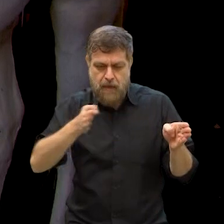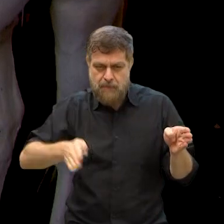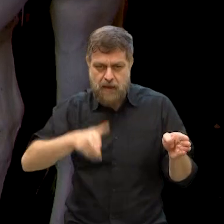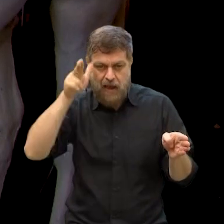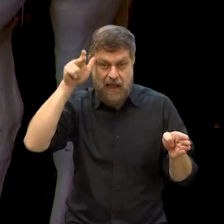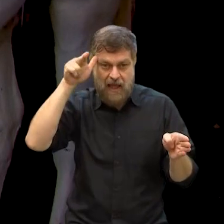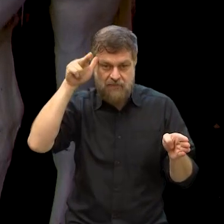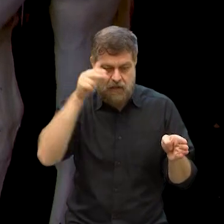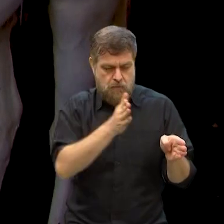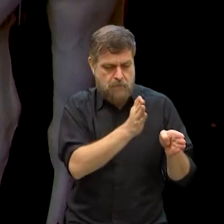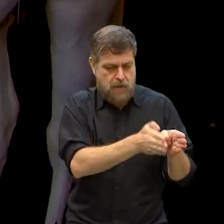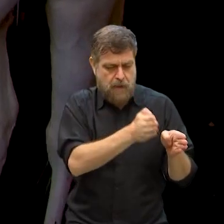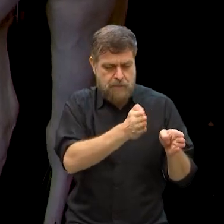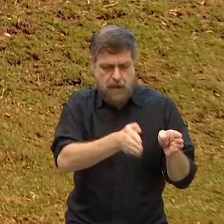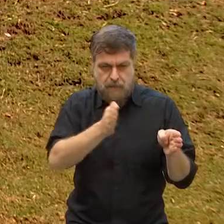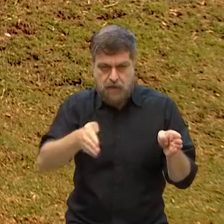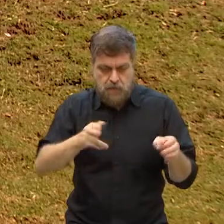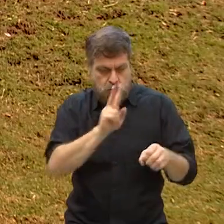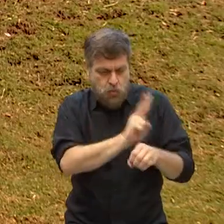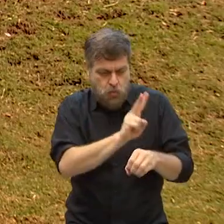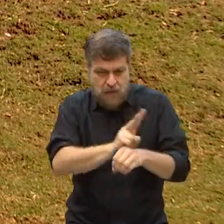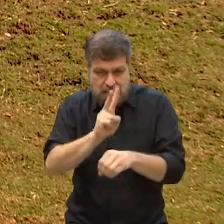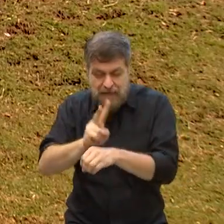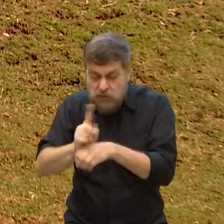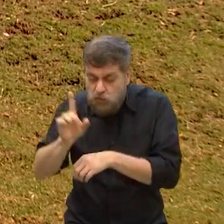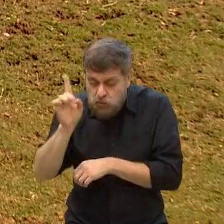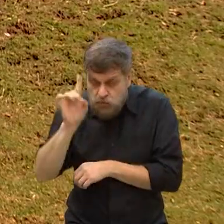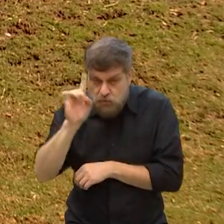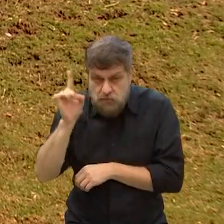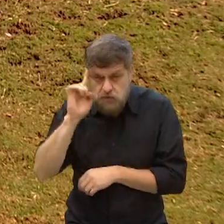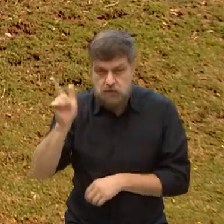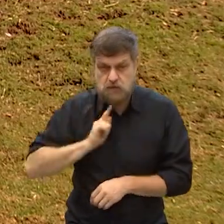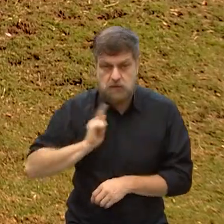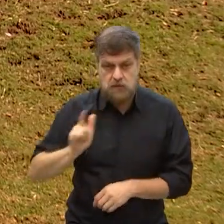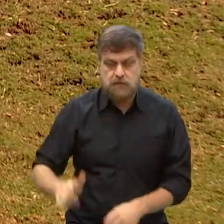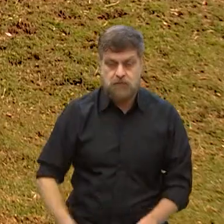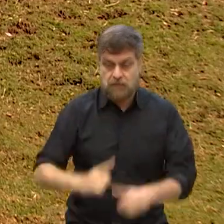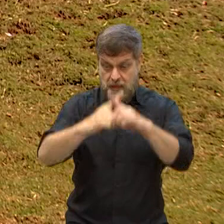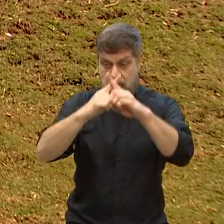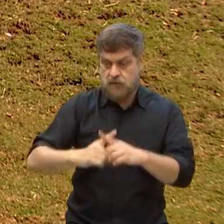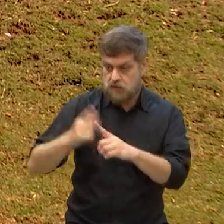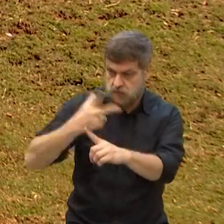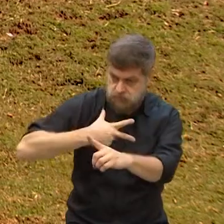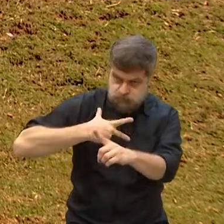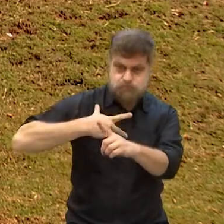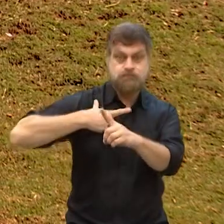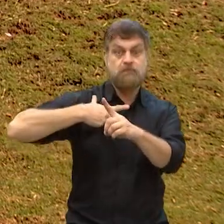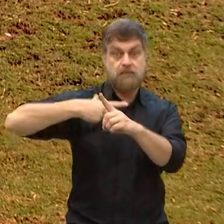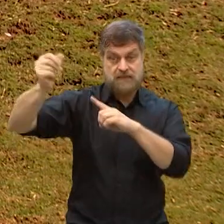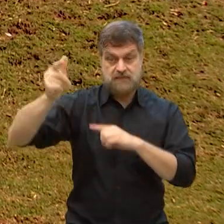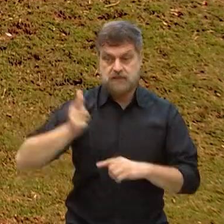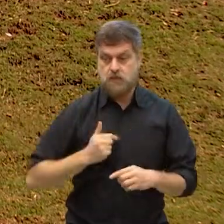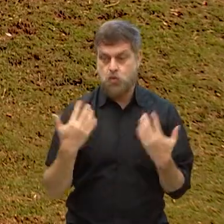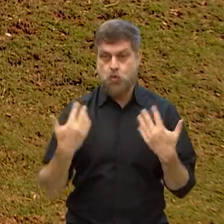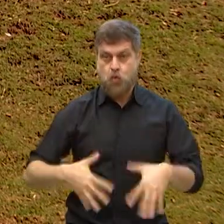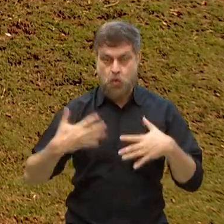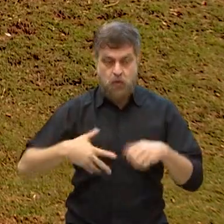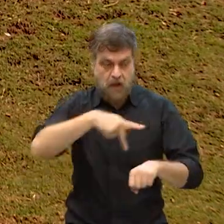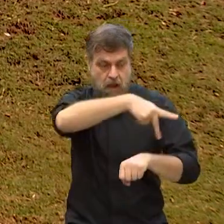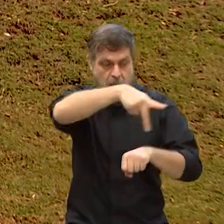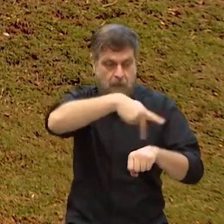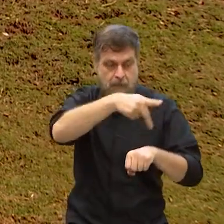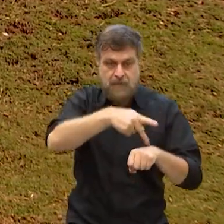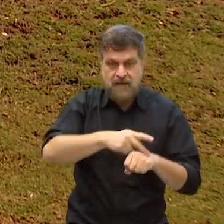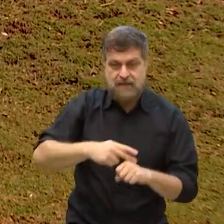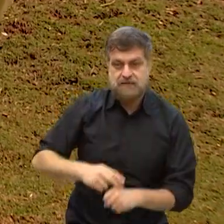plantel que recebe os melhores cuidados diariamente. Vencedores de campeonatos importantes, tanto no